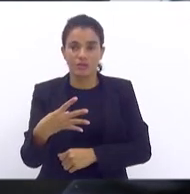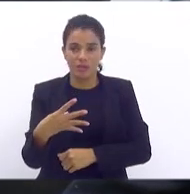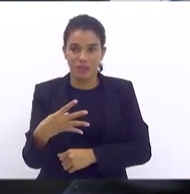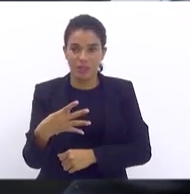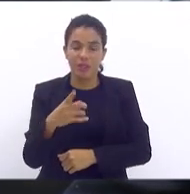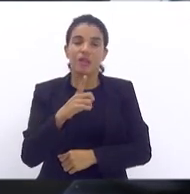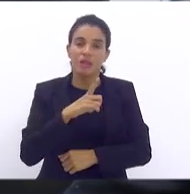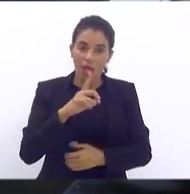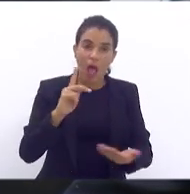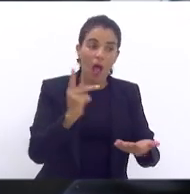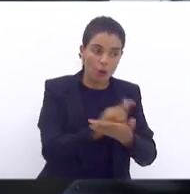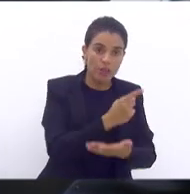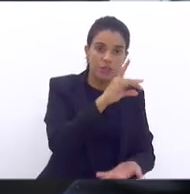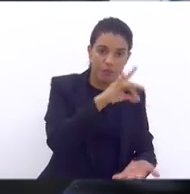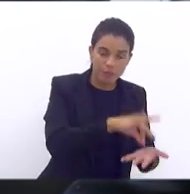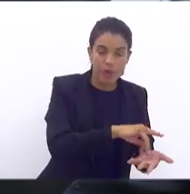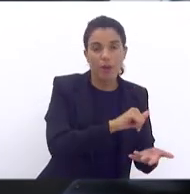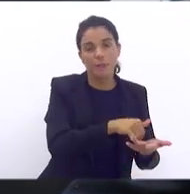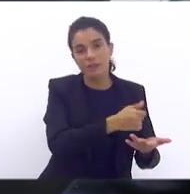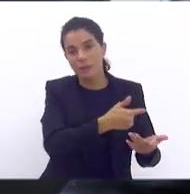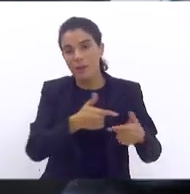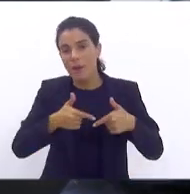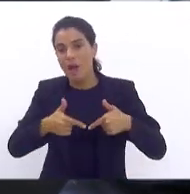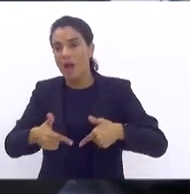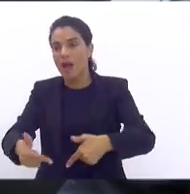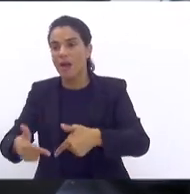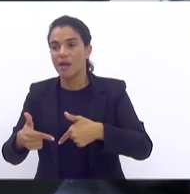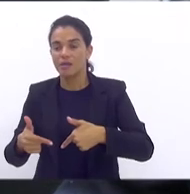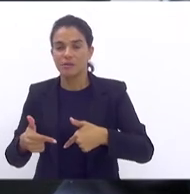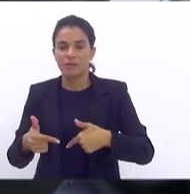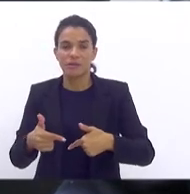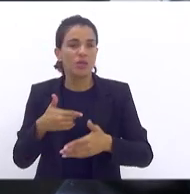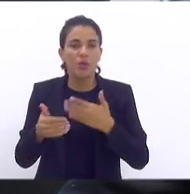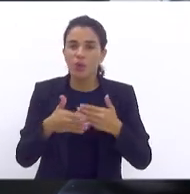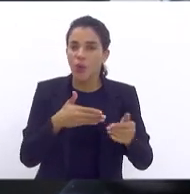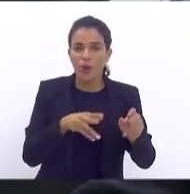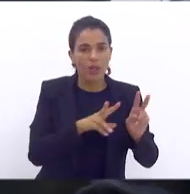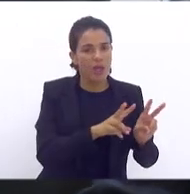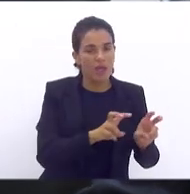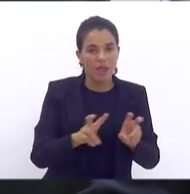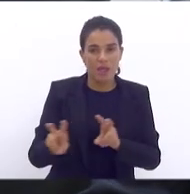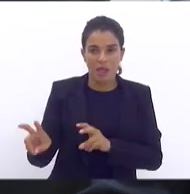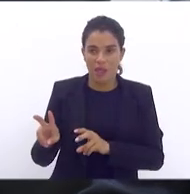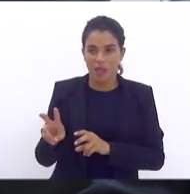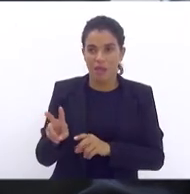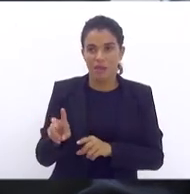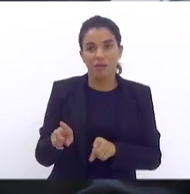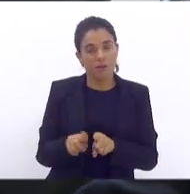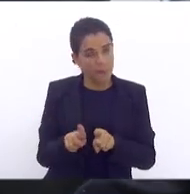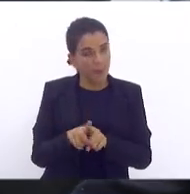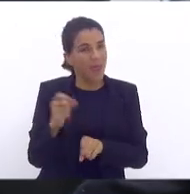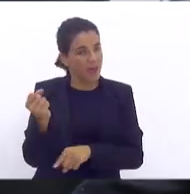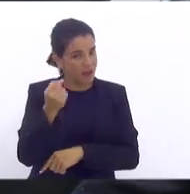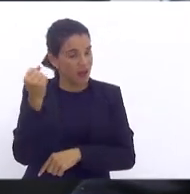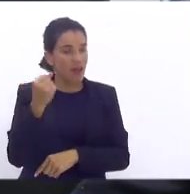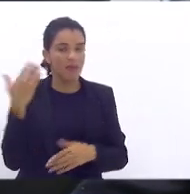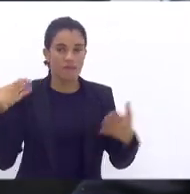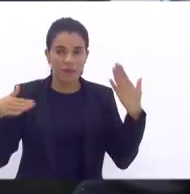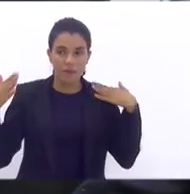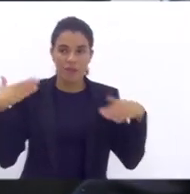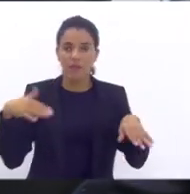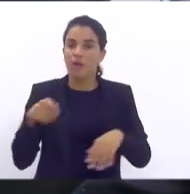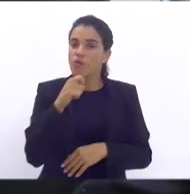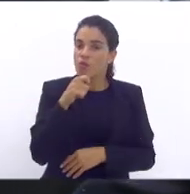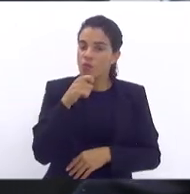Aconteceu o fato, automaticamente tem que se tomar das providências. Isso em qualquer fato. E é grave a Marinha, através do Tribunal Marítimo,